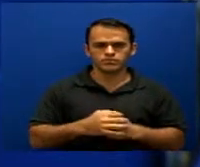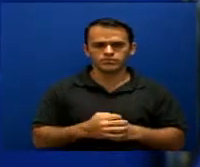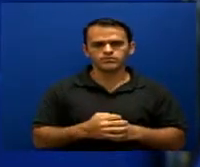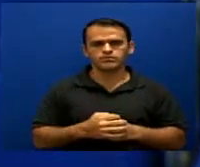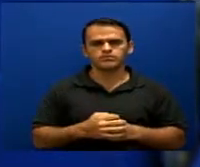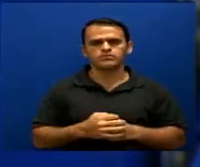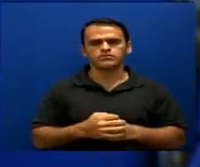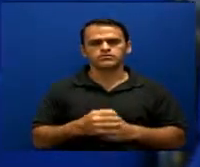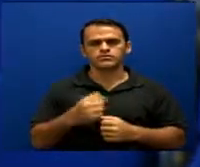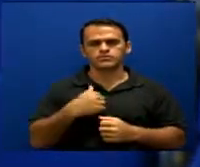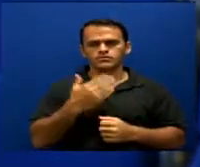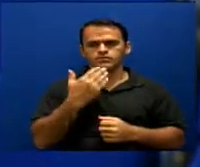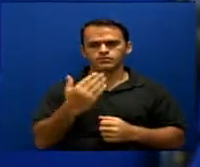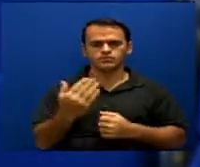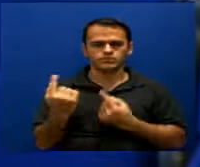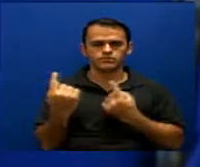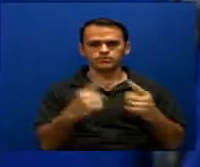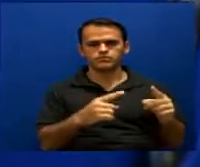parecer.